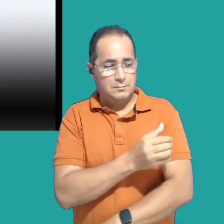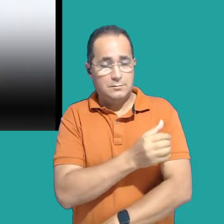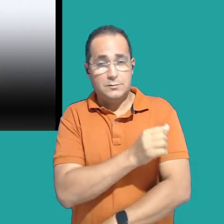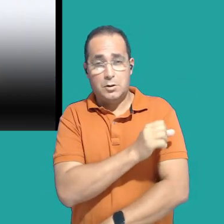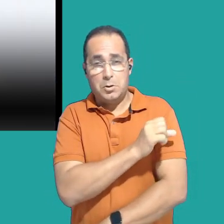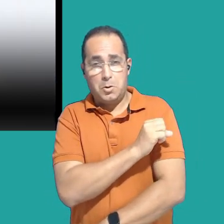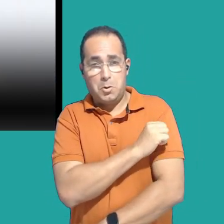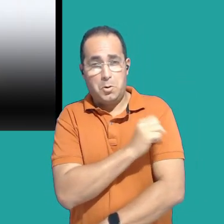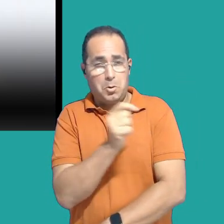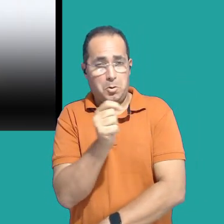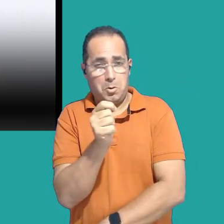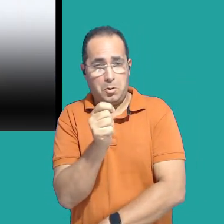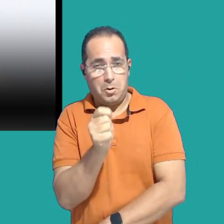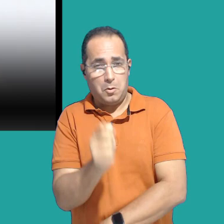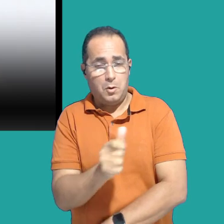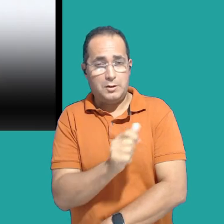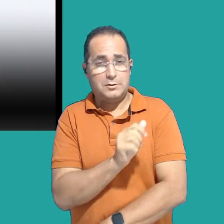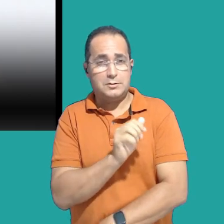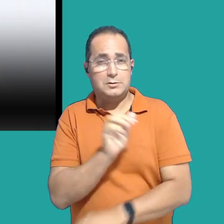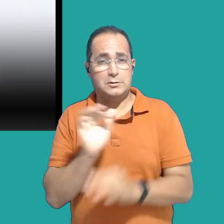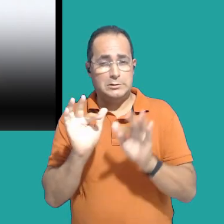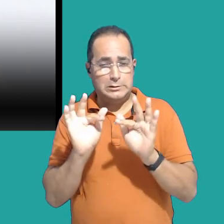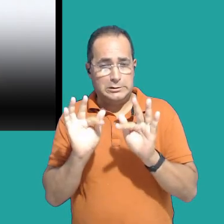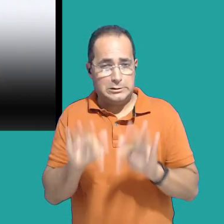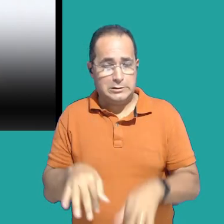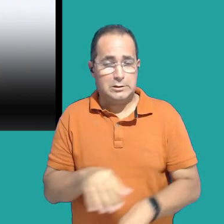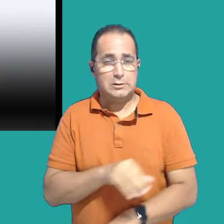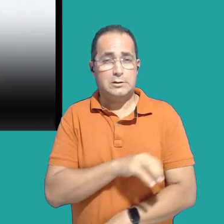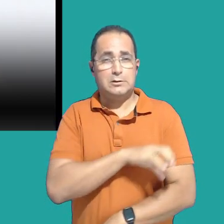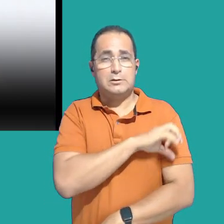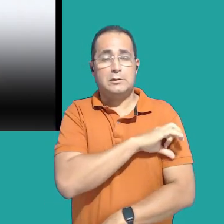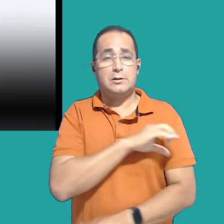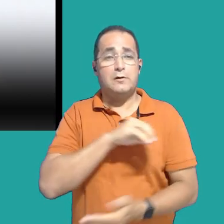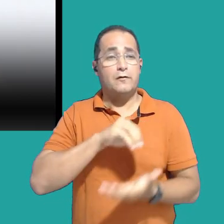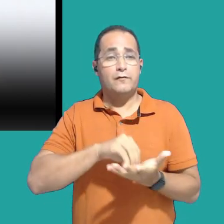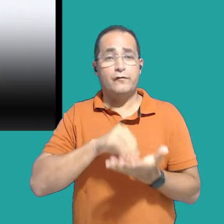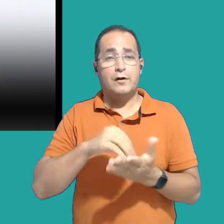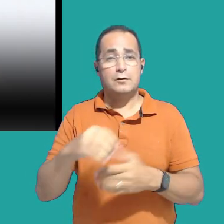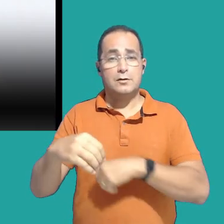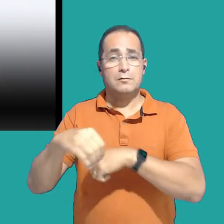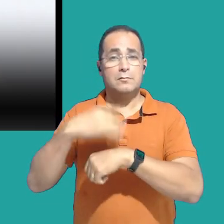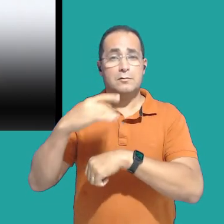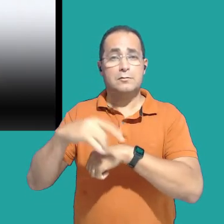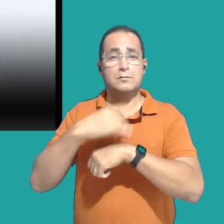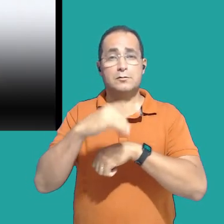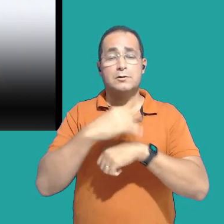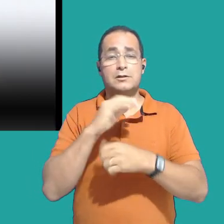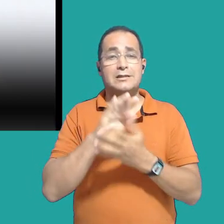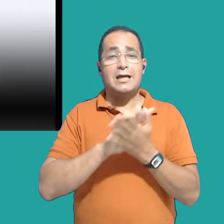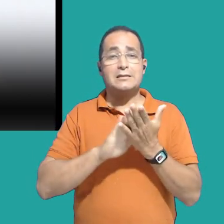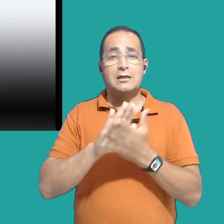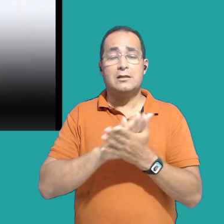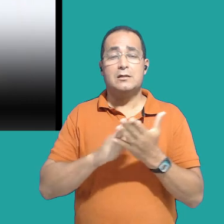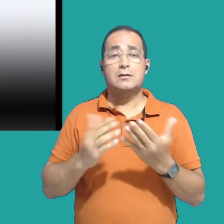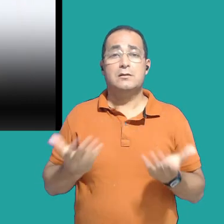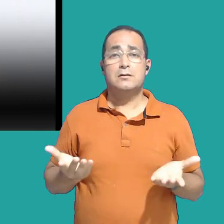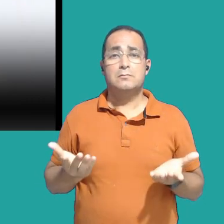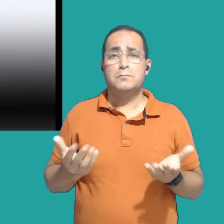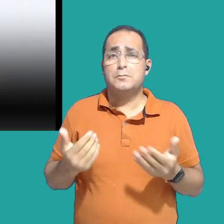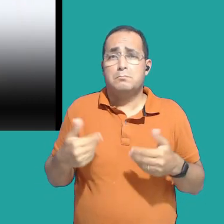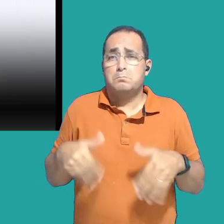do fundamental de finalizar, estava quase finalizando mesmo, e por falta de orientação, eu